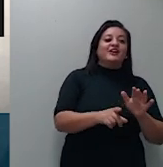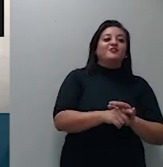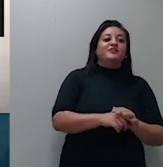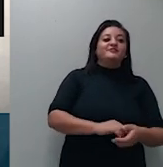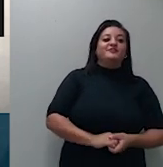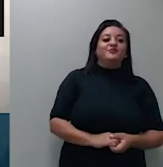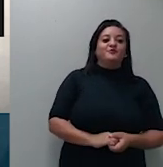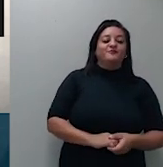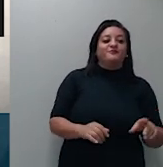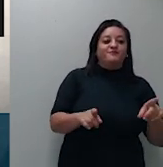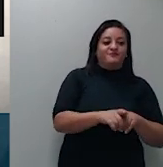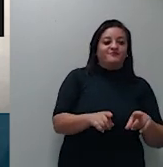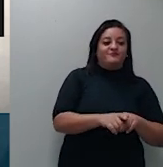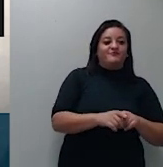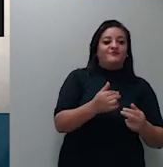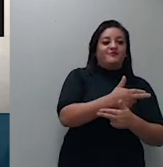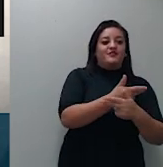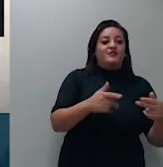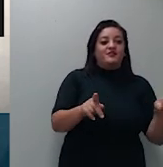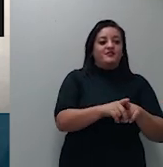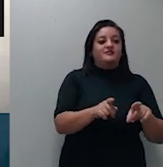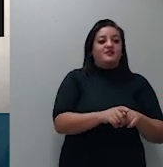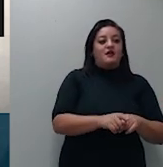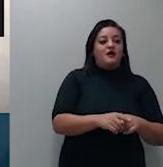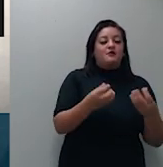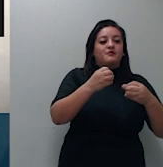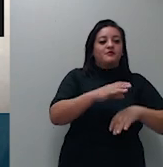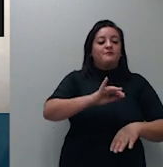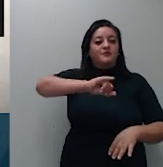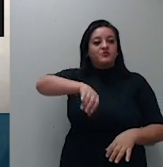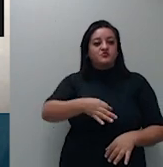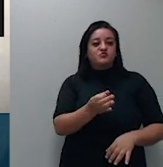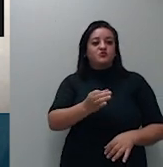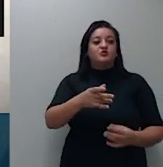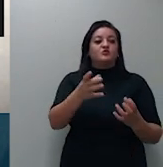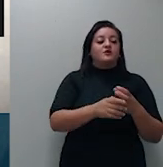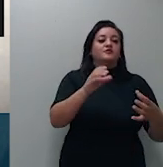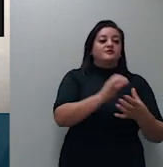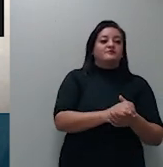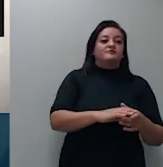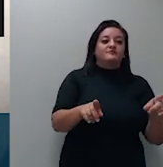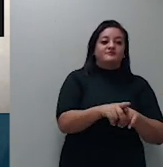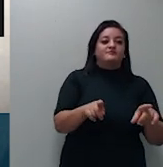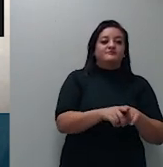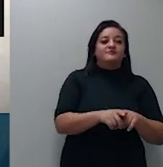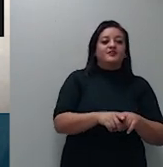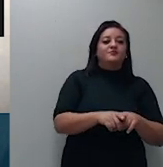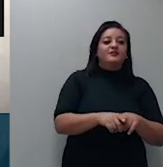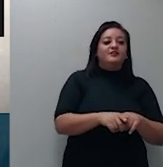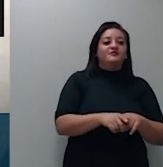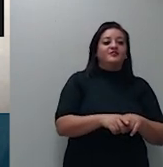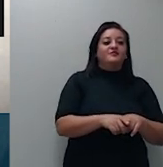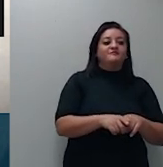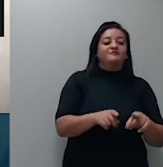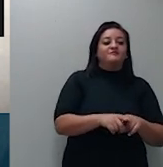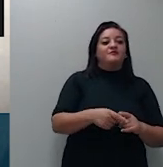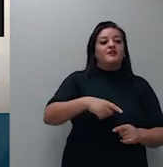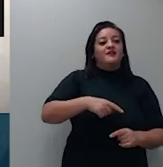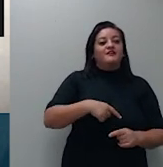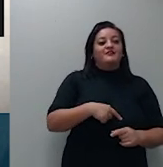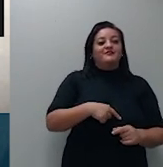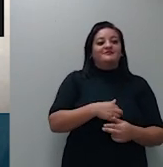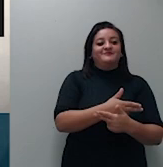legal de Poço comum somente os bens adquiridos onerosamente no curso da união estável após a entrada em vigor da